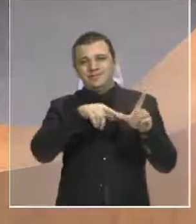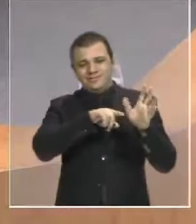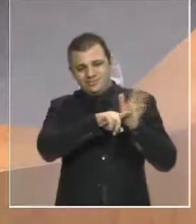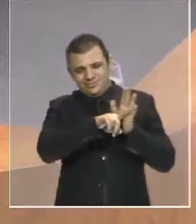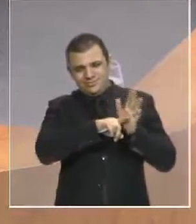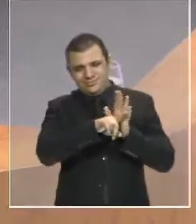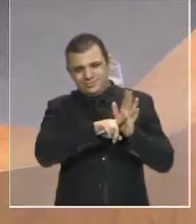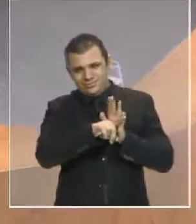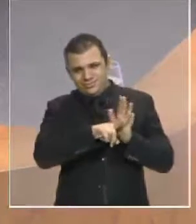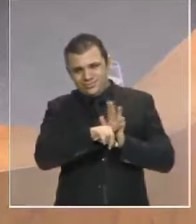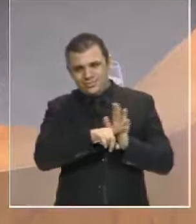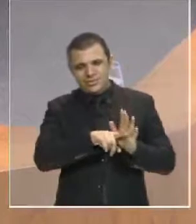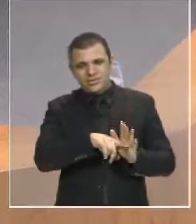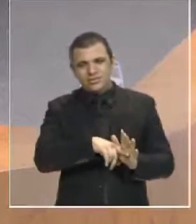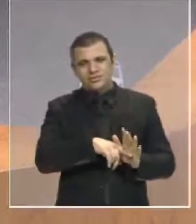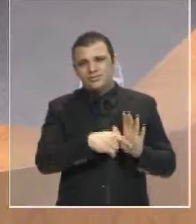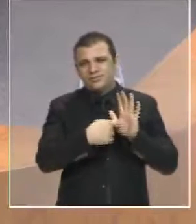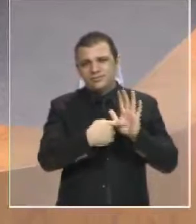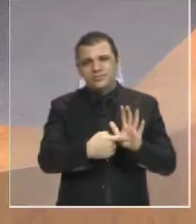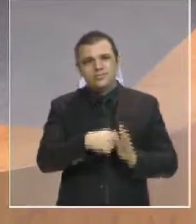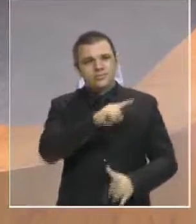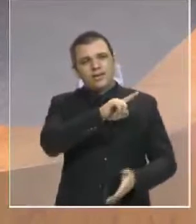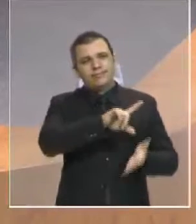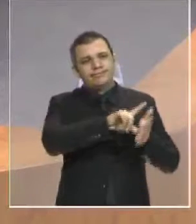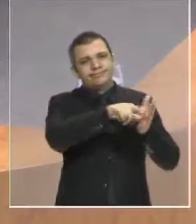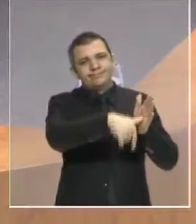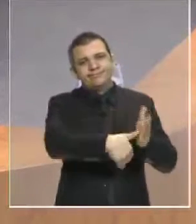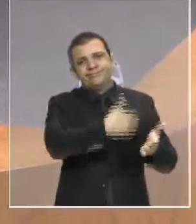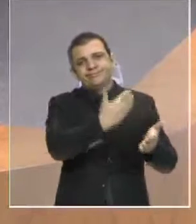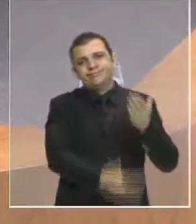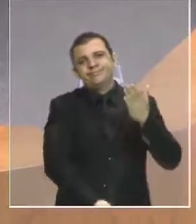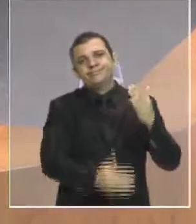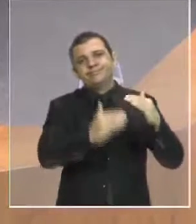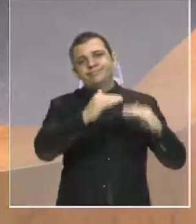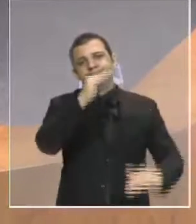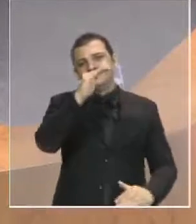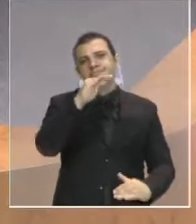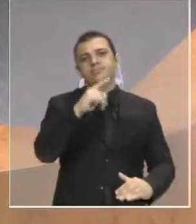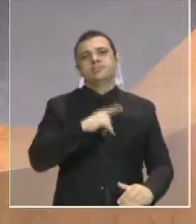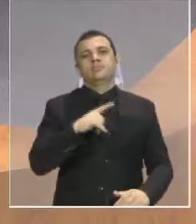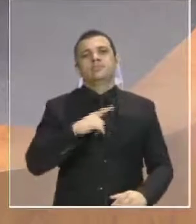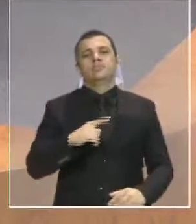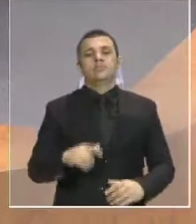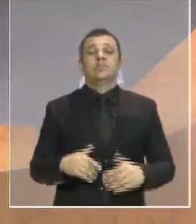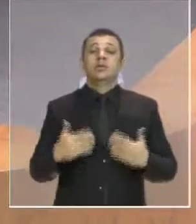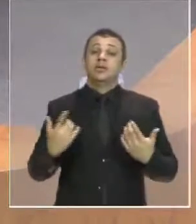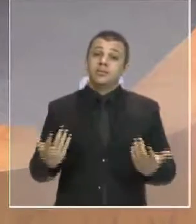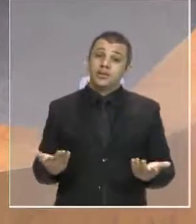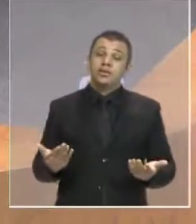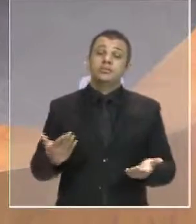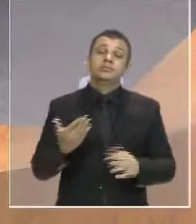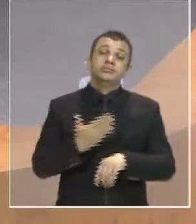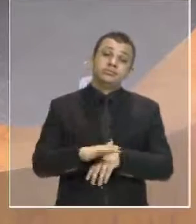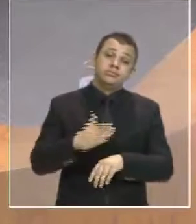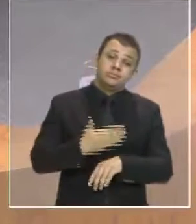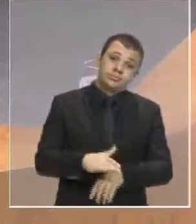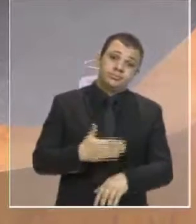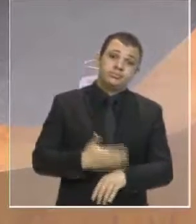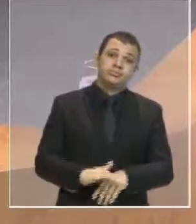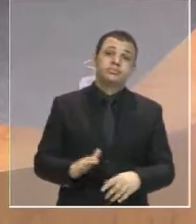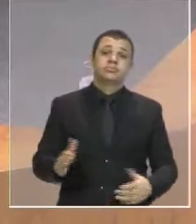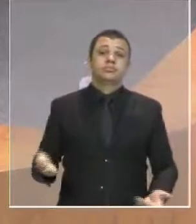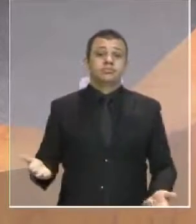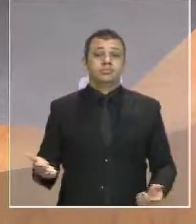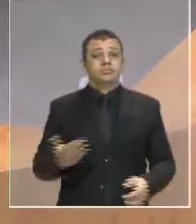foram divulgadas em resultado de pesquisa eleitoral. Mas é a prática. A prática